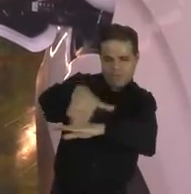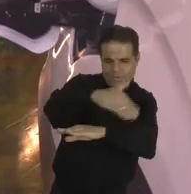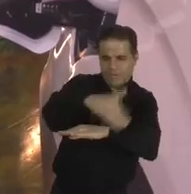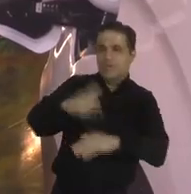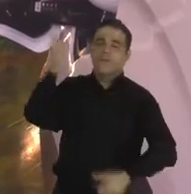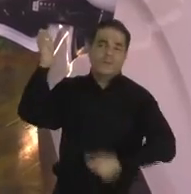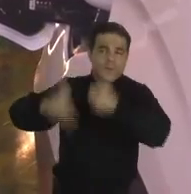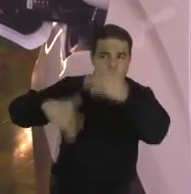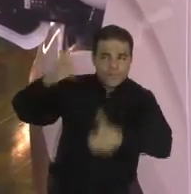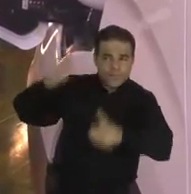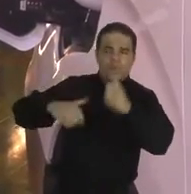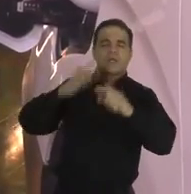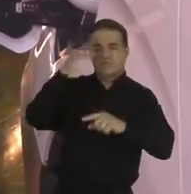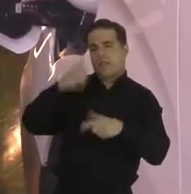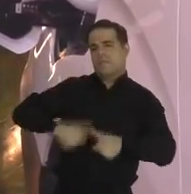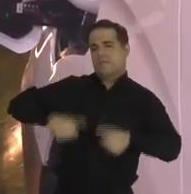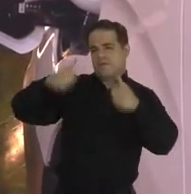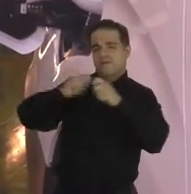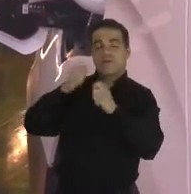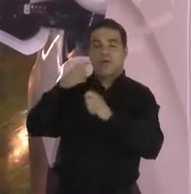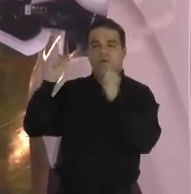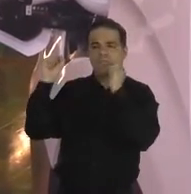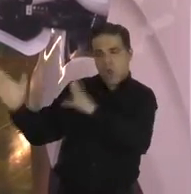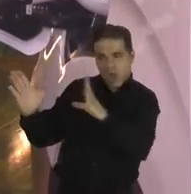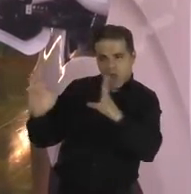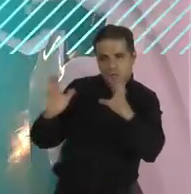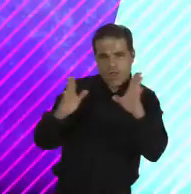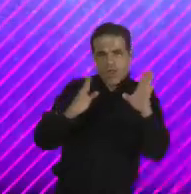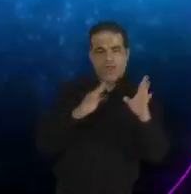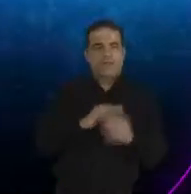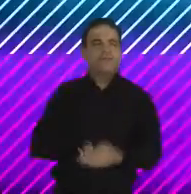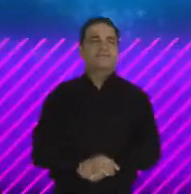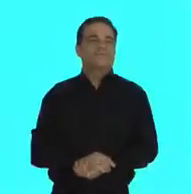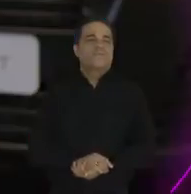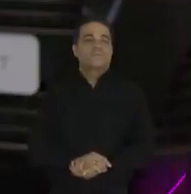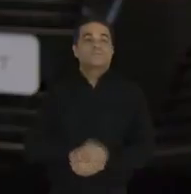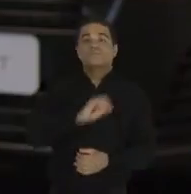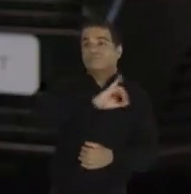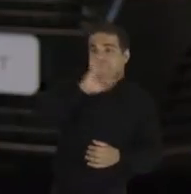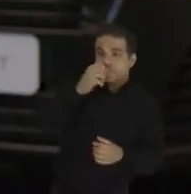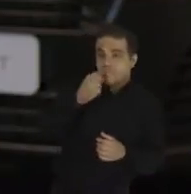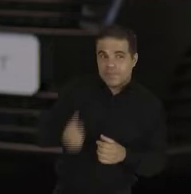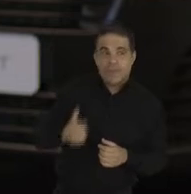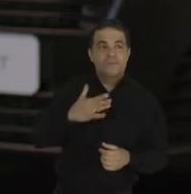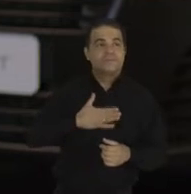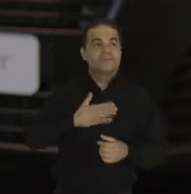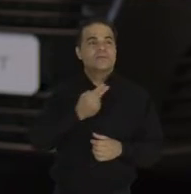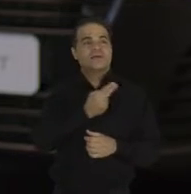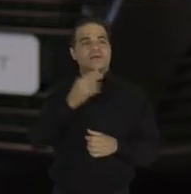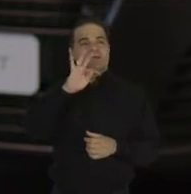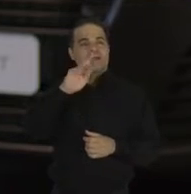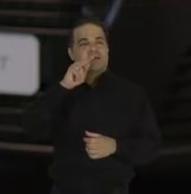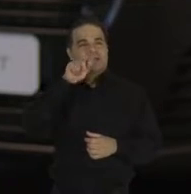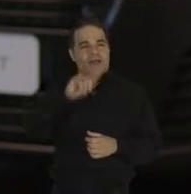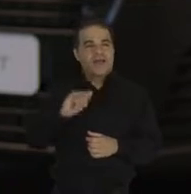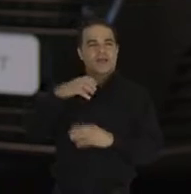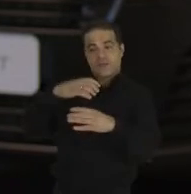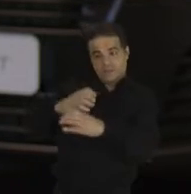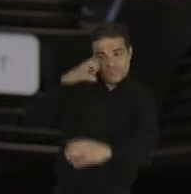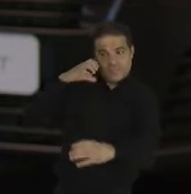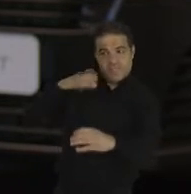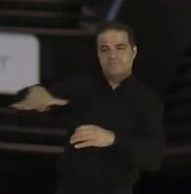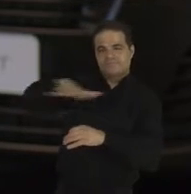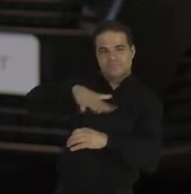e fazendo que eles sabem de melhor vamo assistir então oi oi gente eu sou a Thai Mark Elton engenheiro ambiental